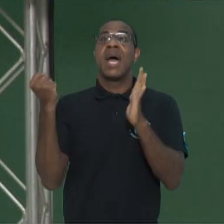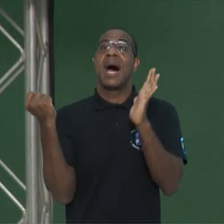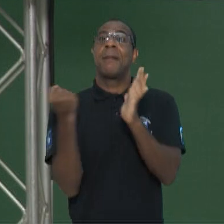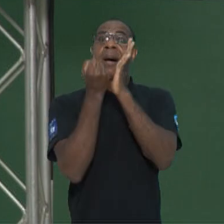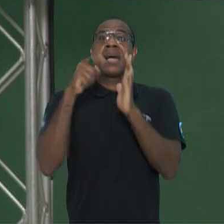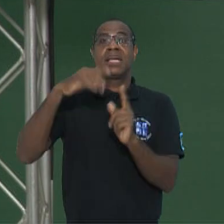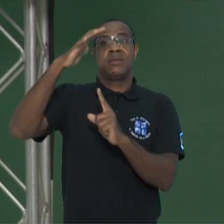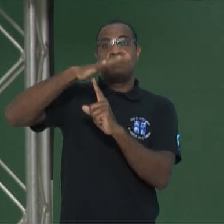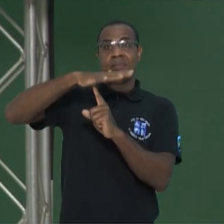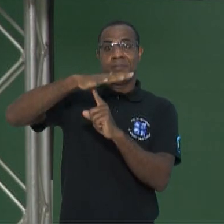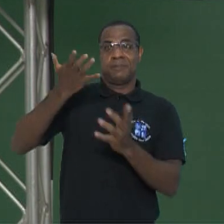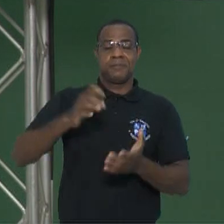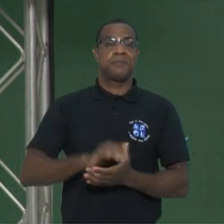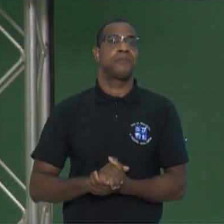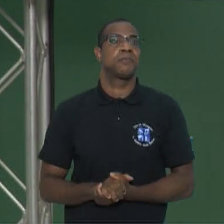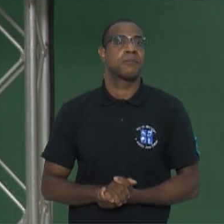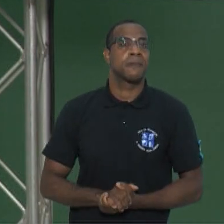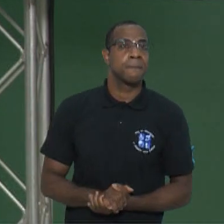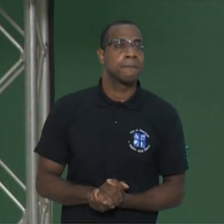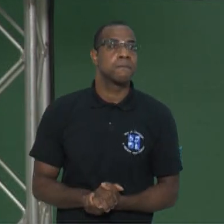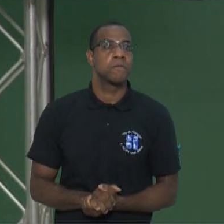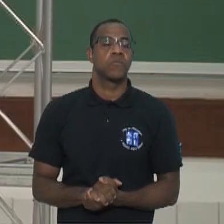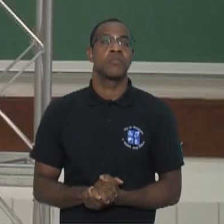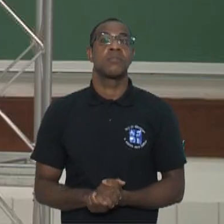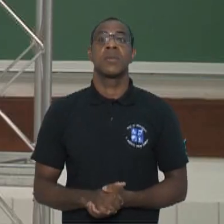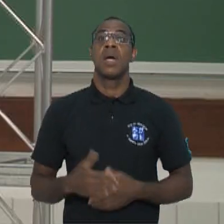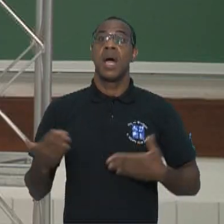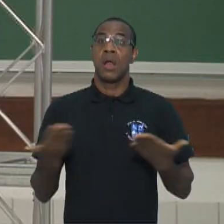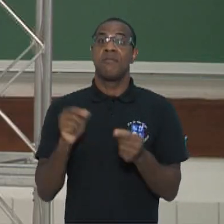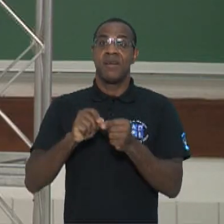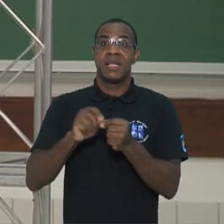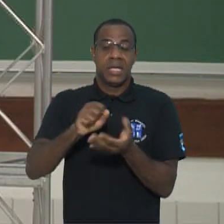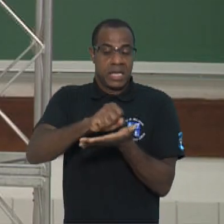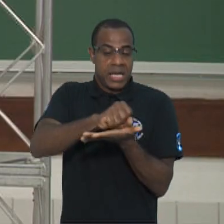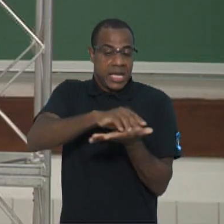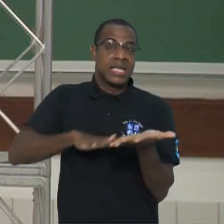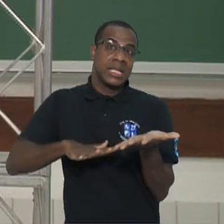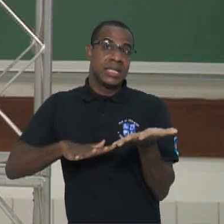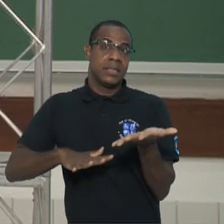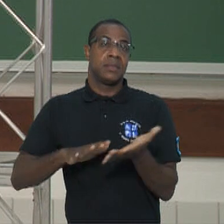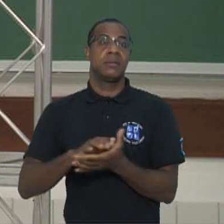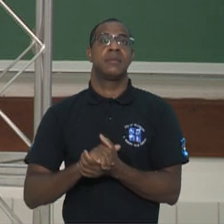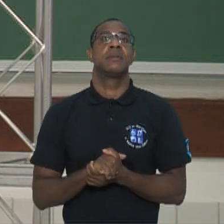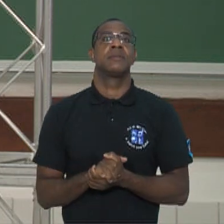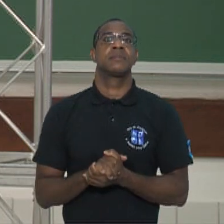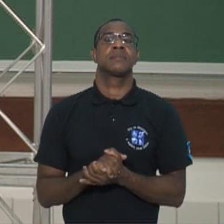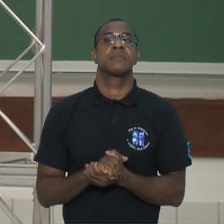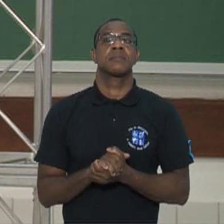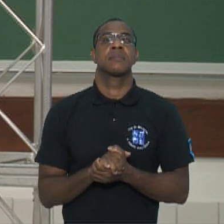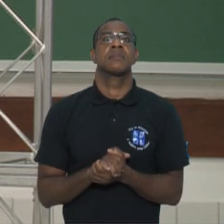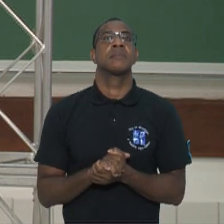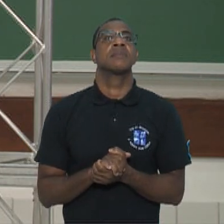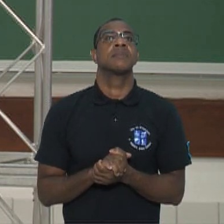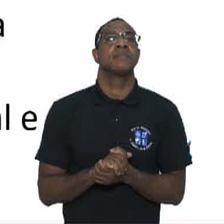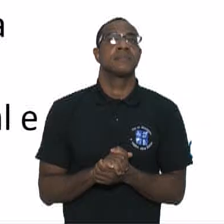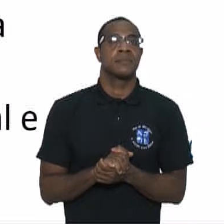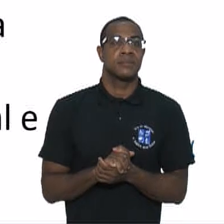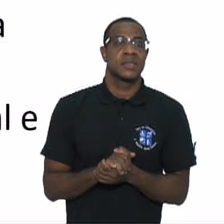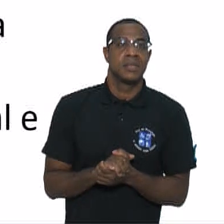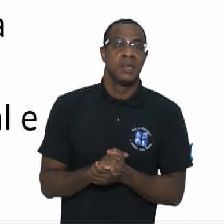dos exemplos ali. Vamos agora para os exercícios, vamos pensar um pouquinho ali no que nós trabalhamos ao longo da aula.